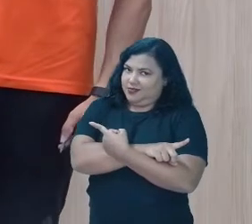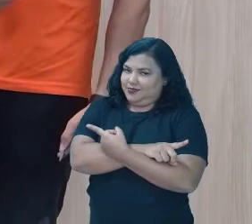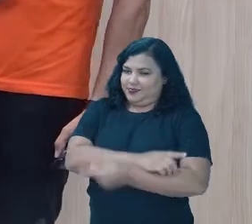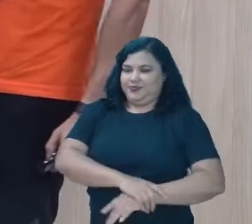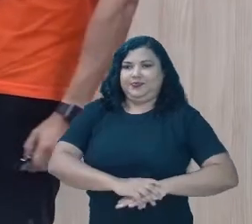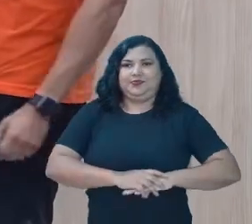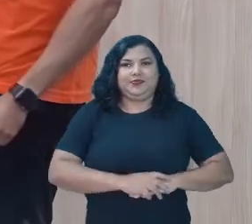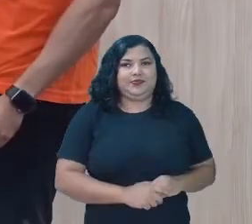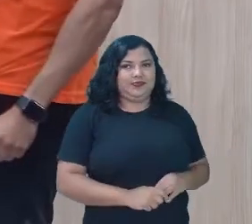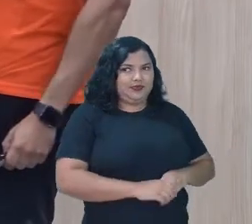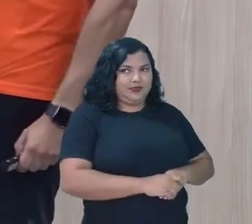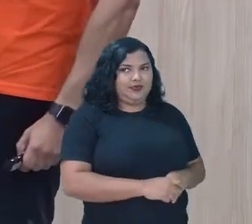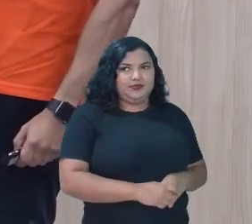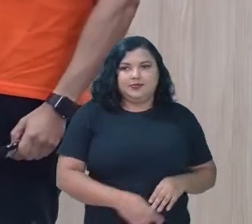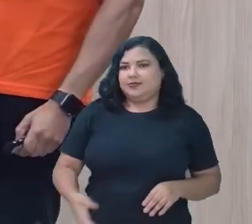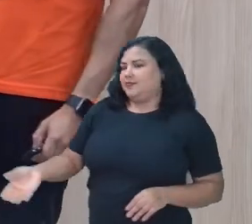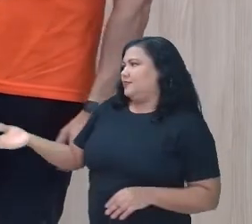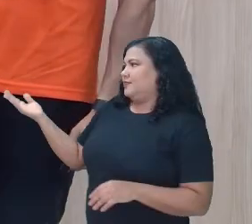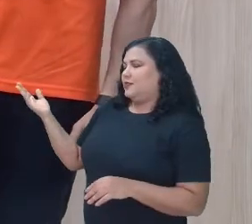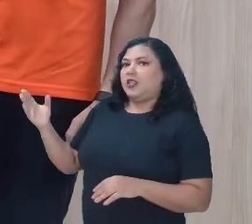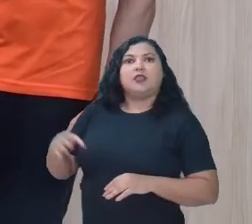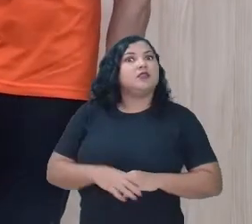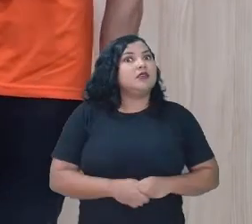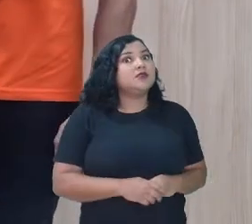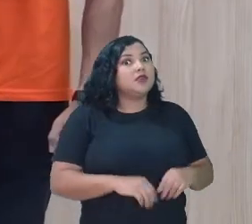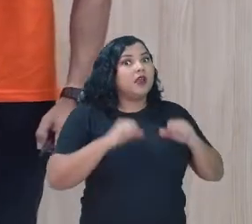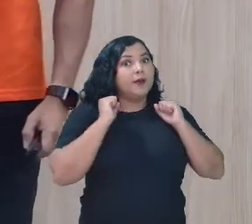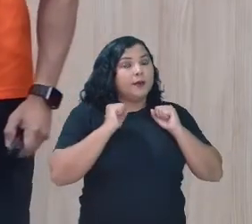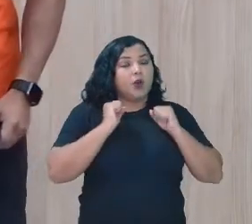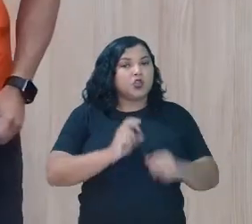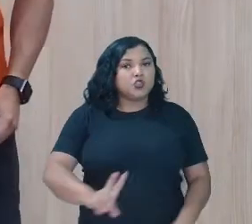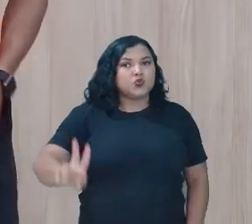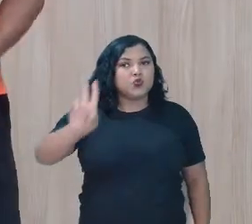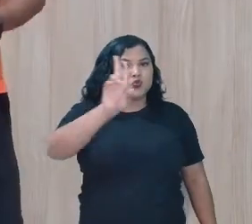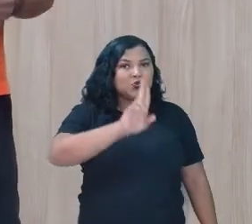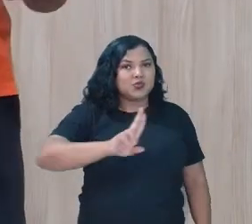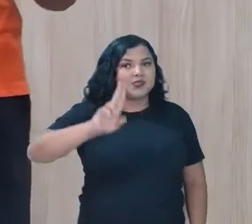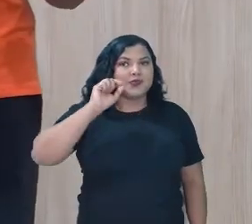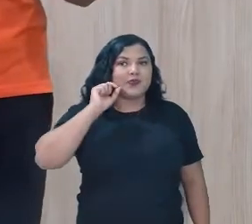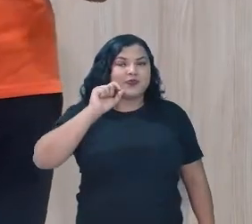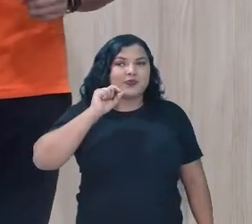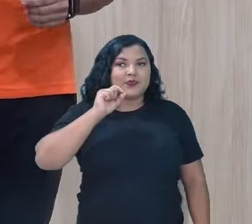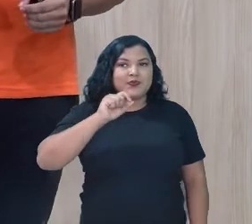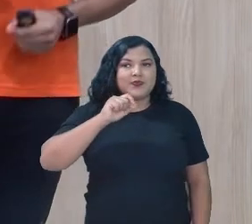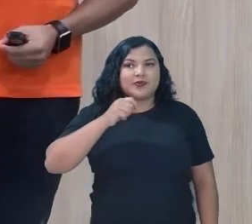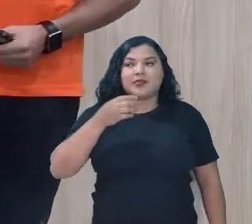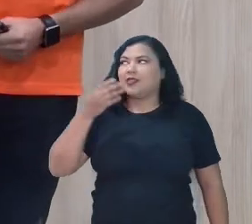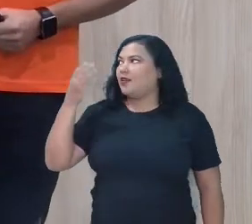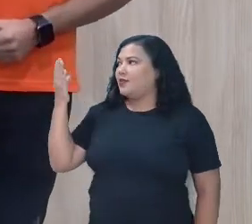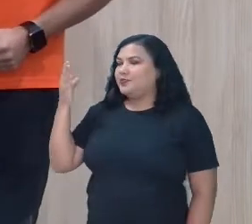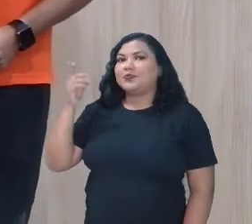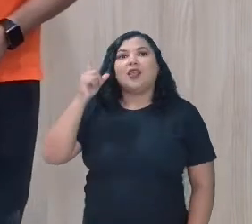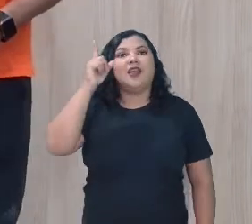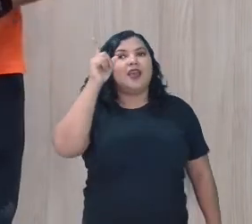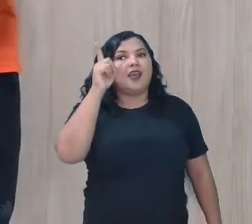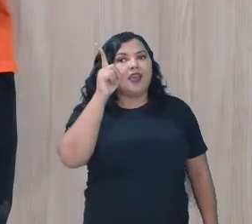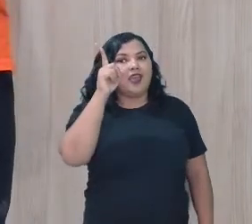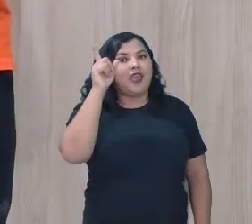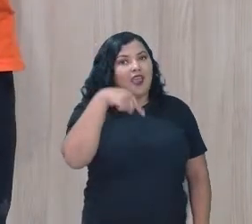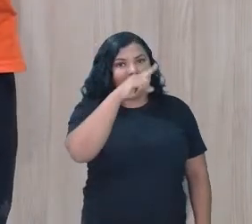grandezas inversamente proporcionais, certo? E aí a gente chega naquela ideia de regra de